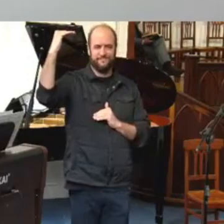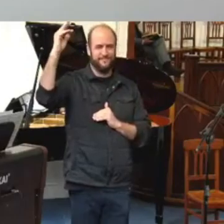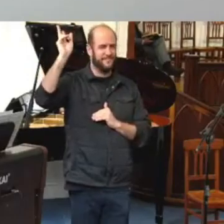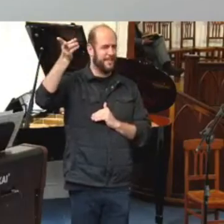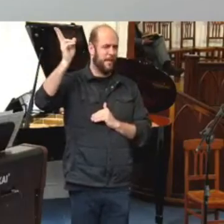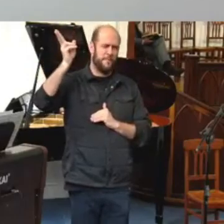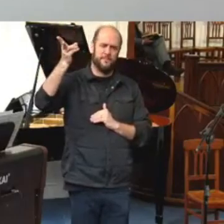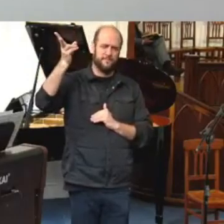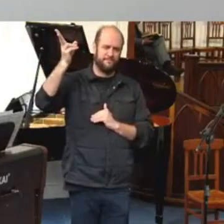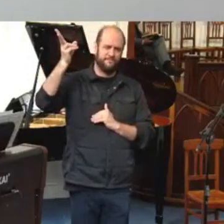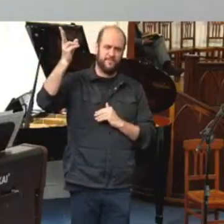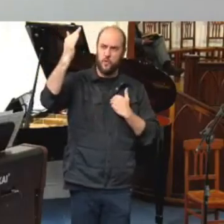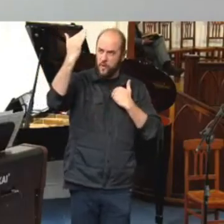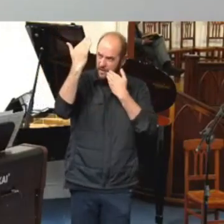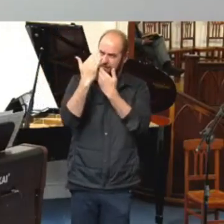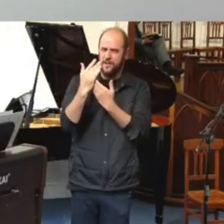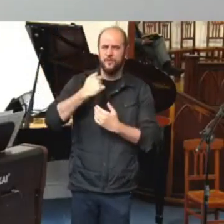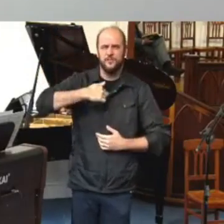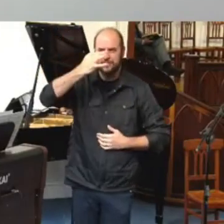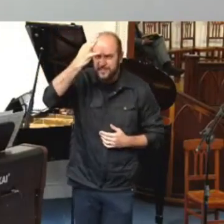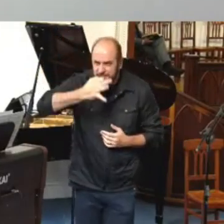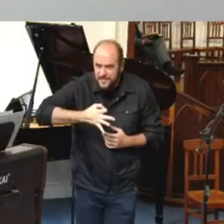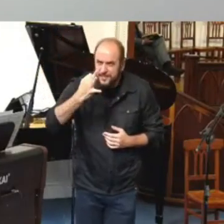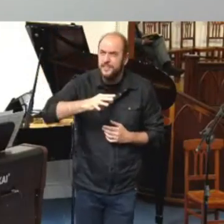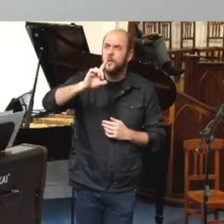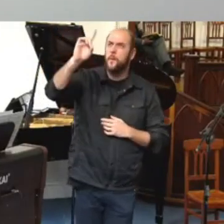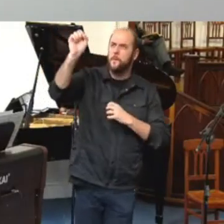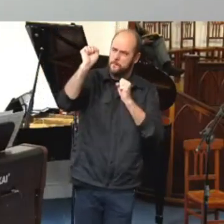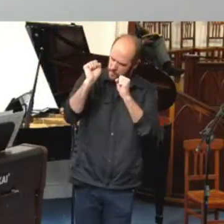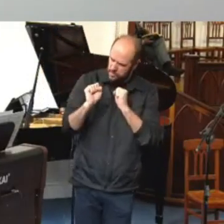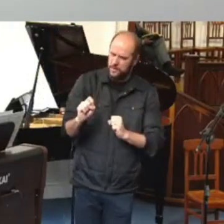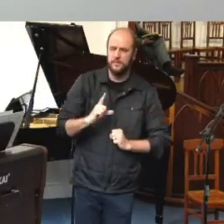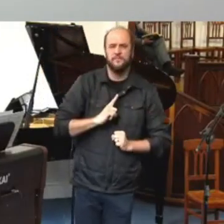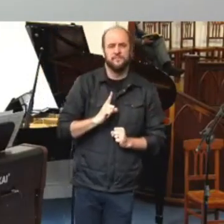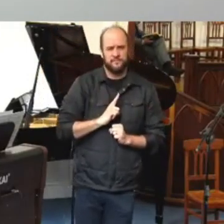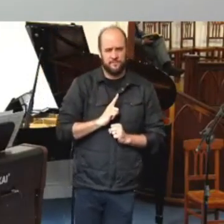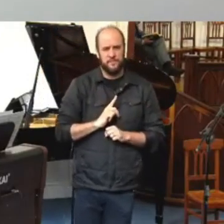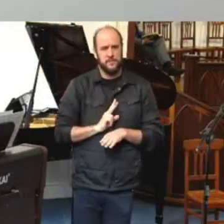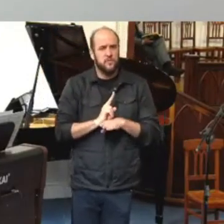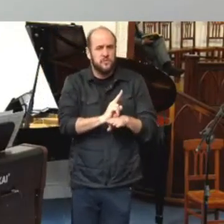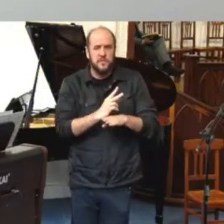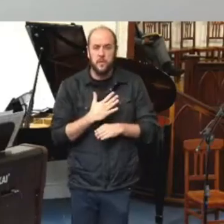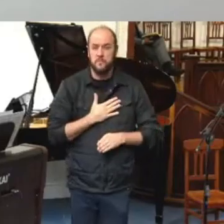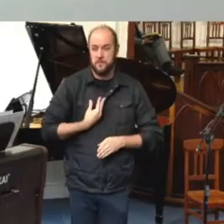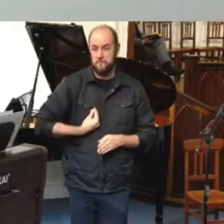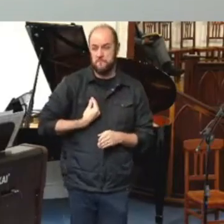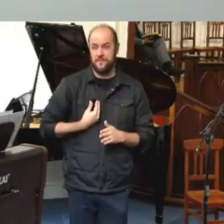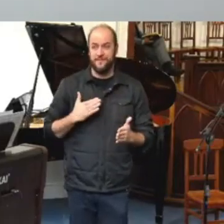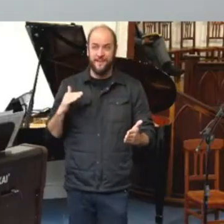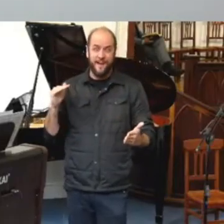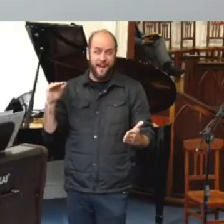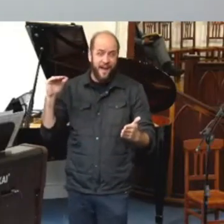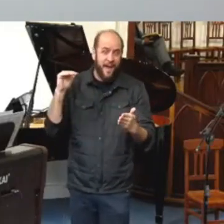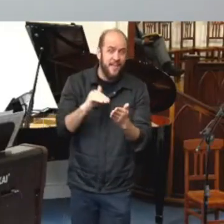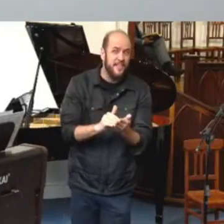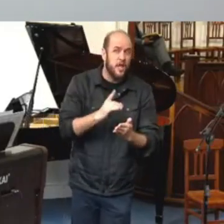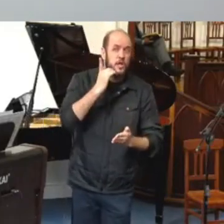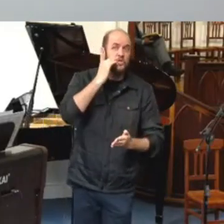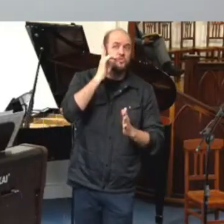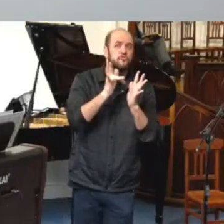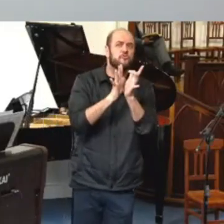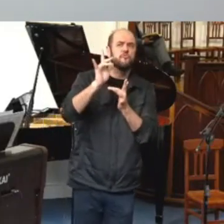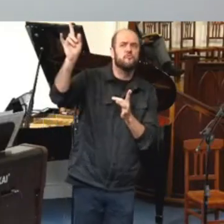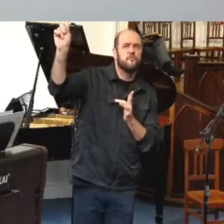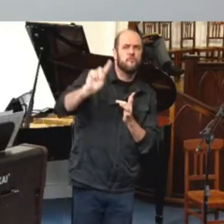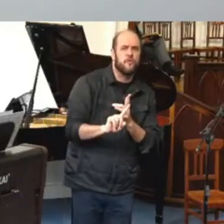em quem tenho crido. Estou bem certo de que é poderoso para guardar o meu depósito até aquele